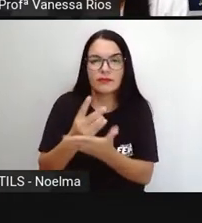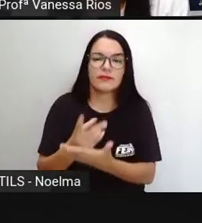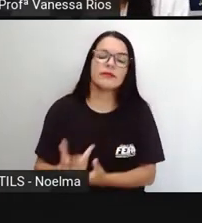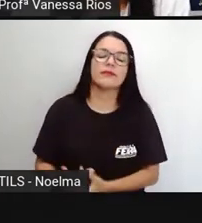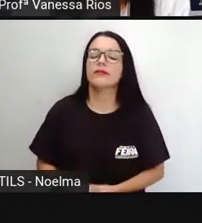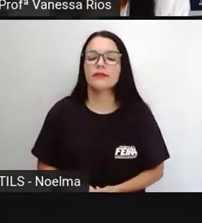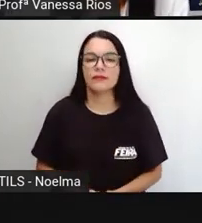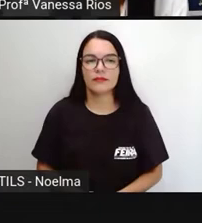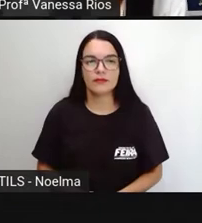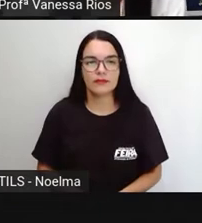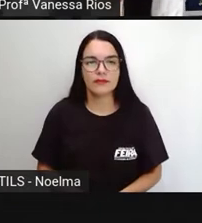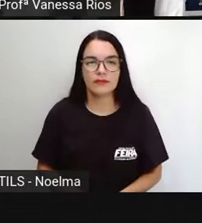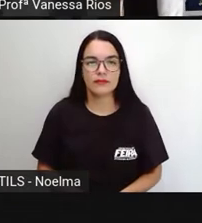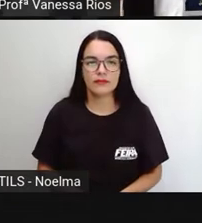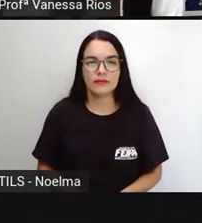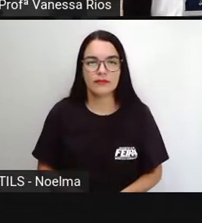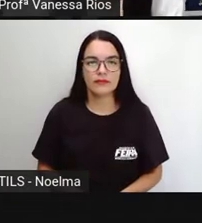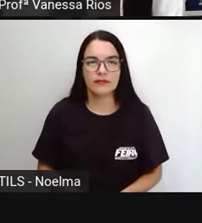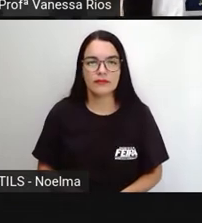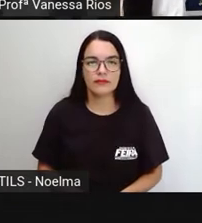os seres humanos.